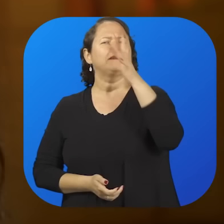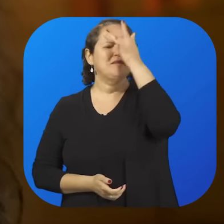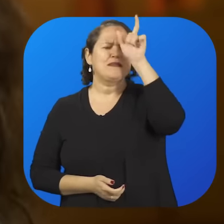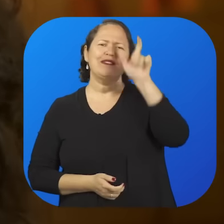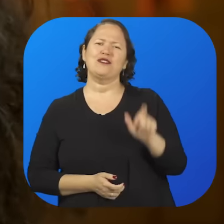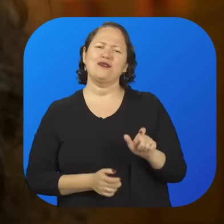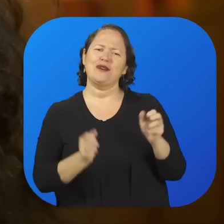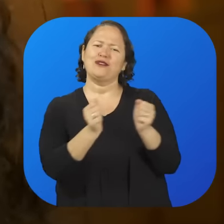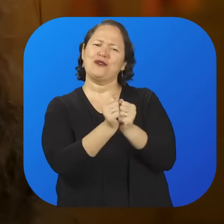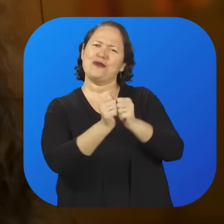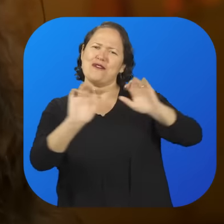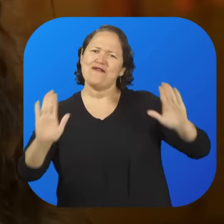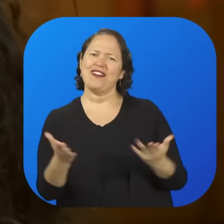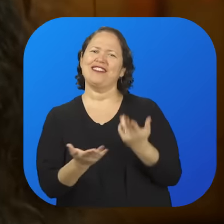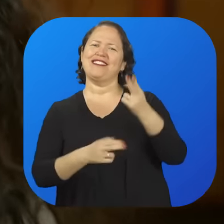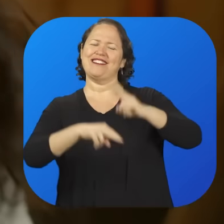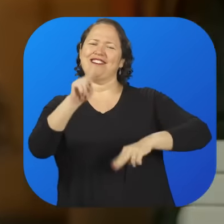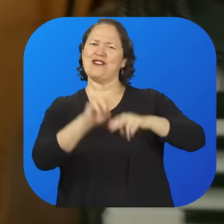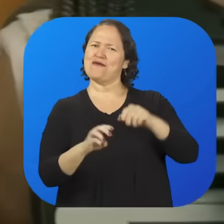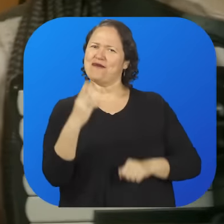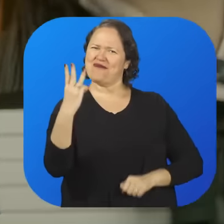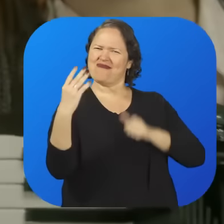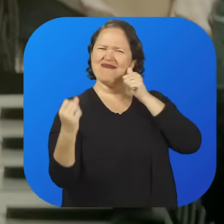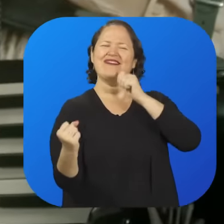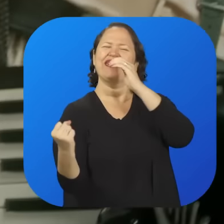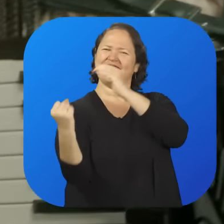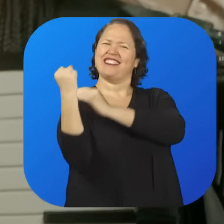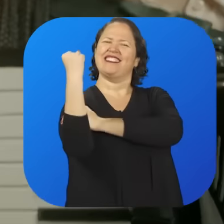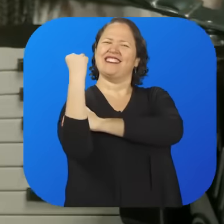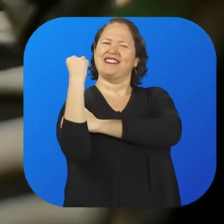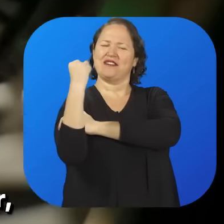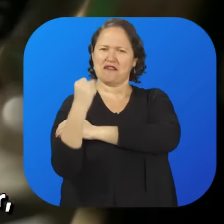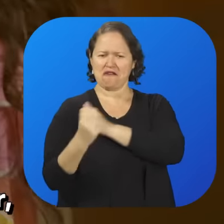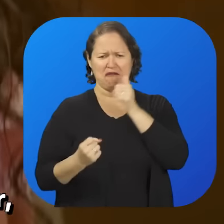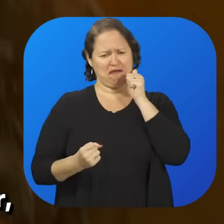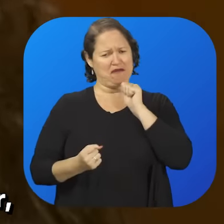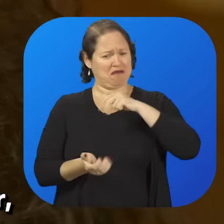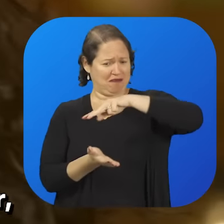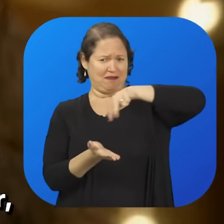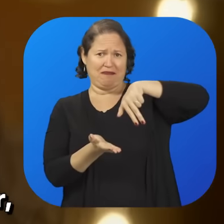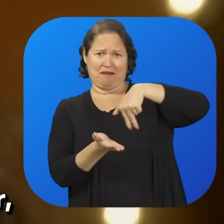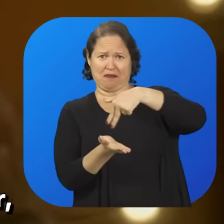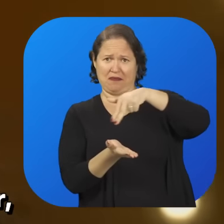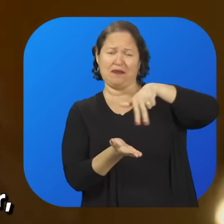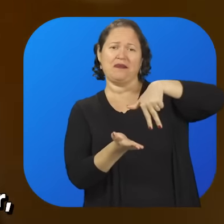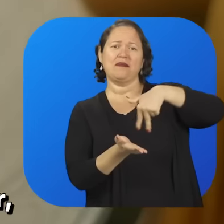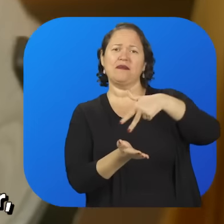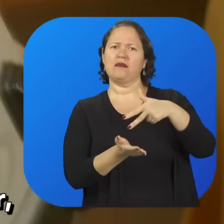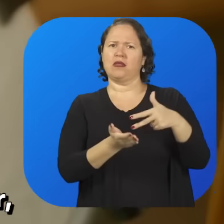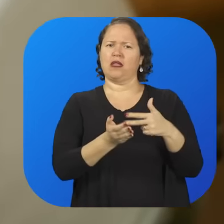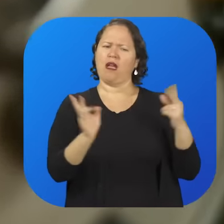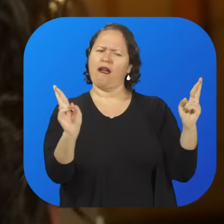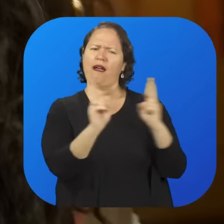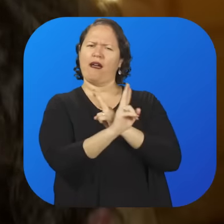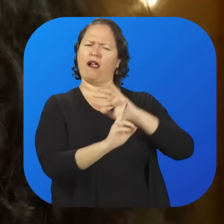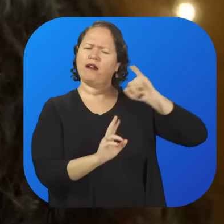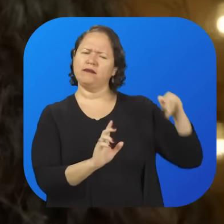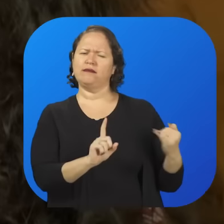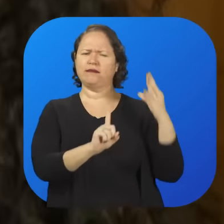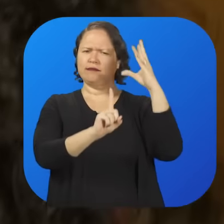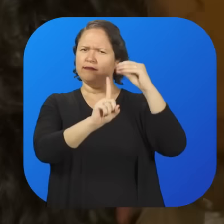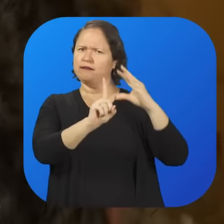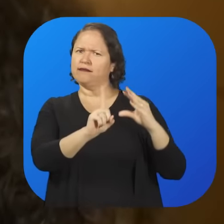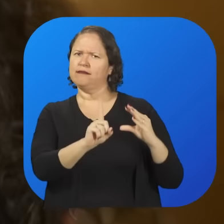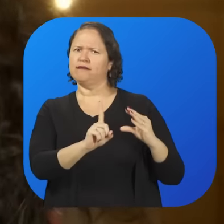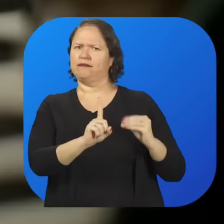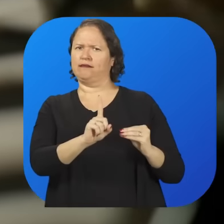Ô, mulher, me diz quem é teu pá nesse São João? Esse é o trio das brabas! Diz que é meu pá na quadrilha pra dançar, mas na relação